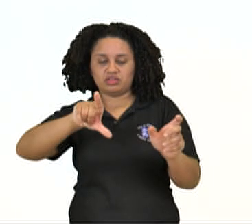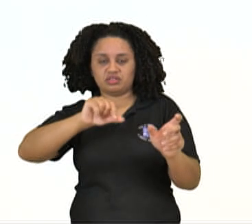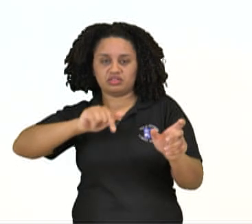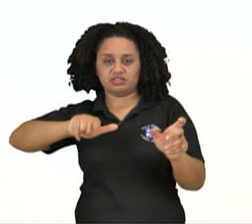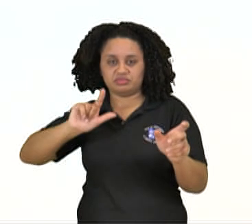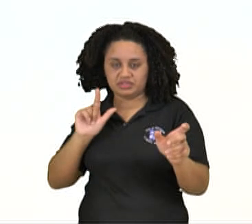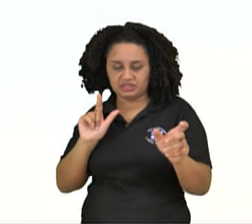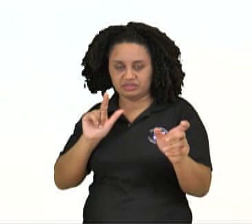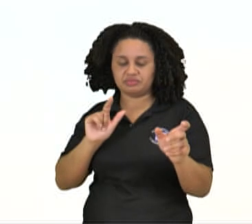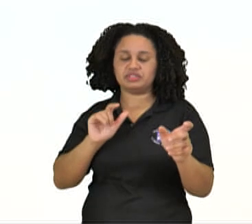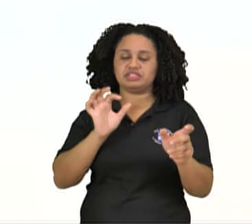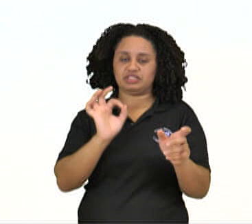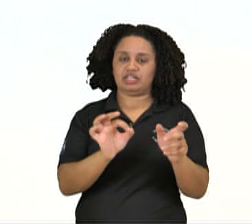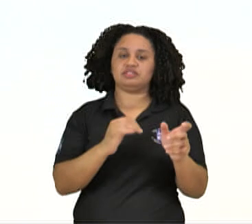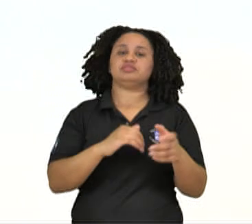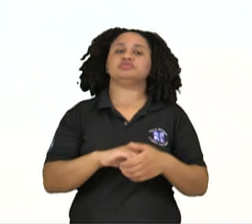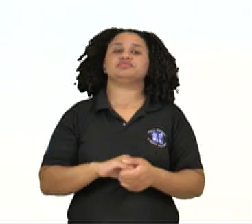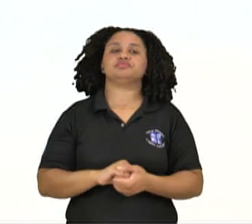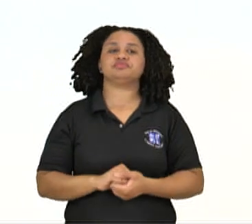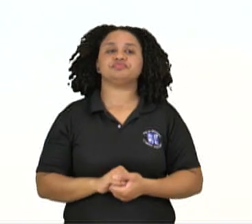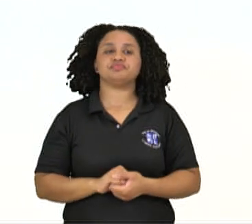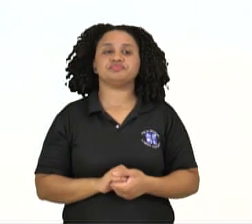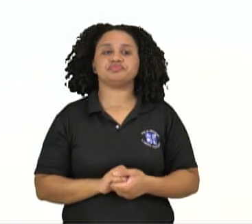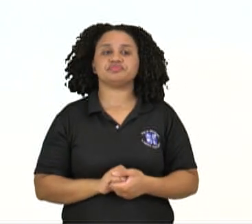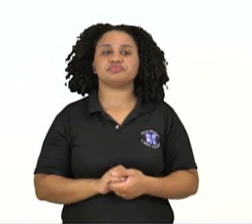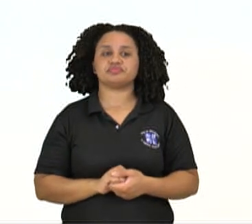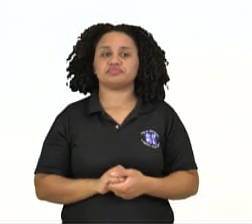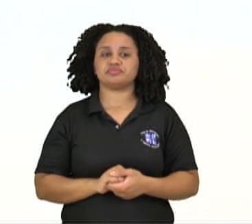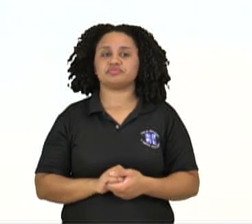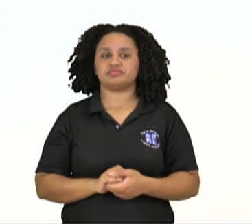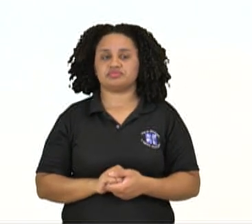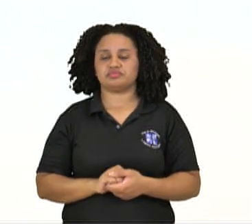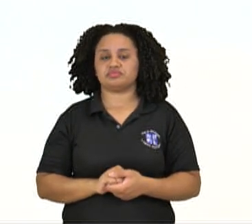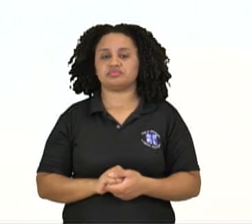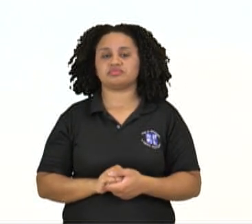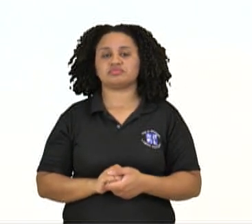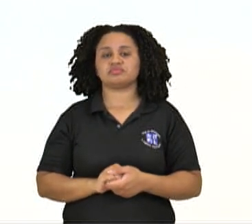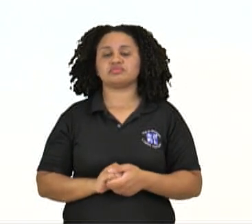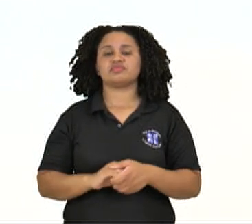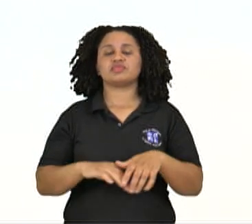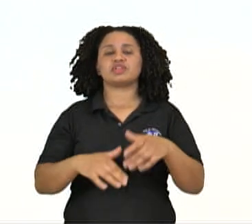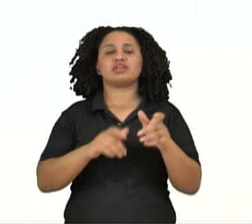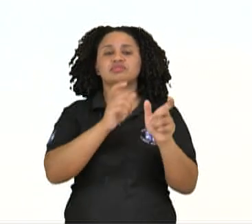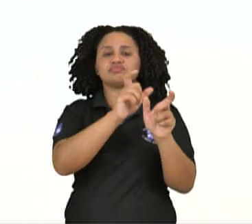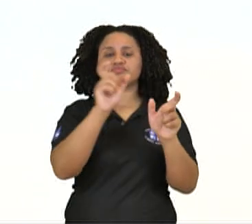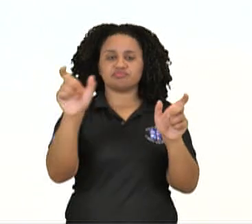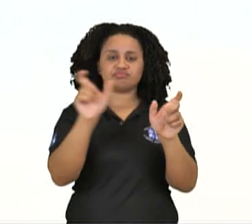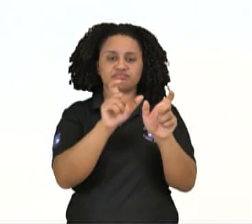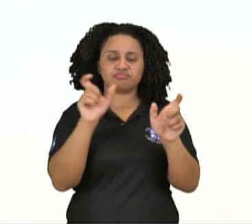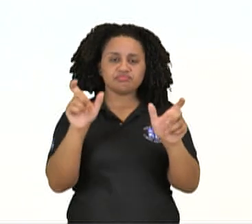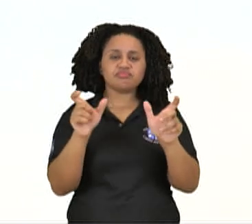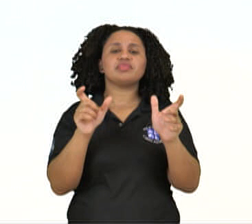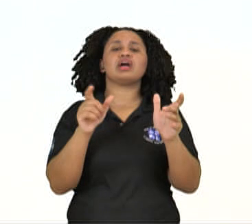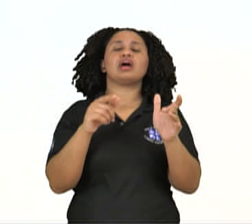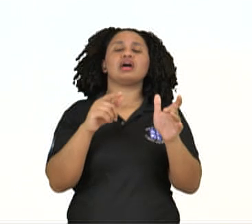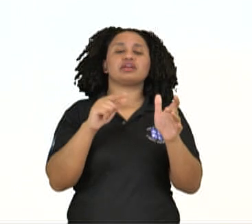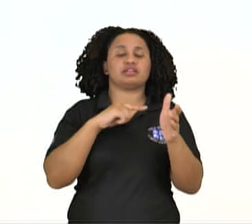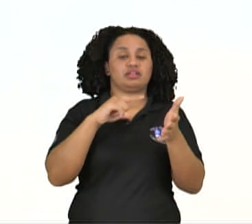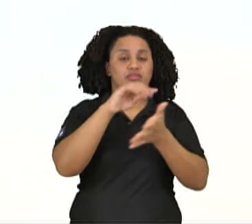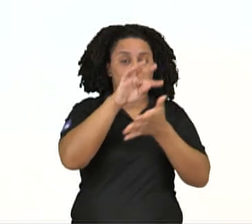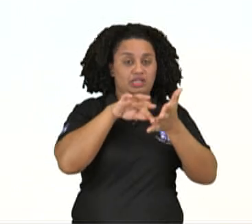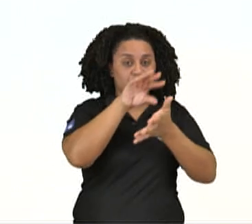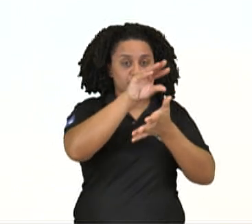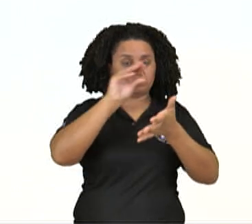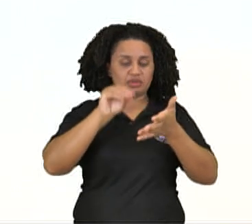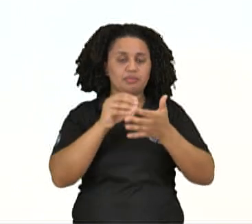carnê. Secretaria, paz, bebe e carne. Apesar das palavras identificadas no texto